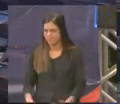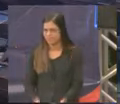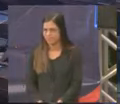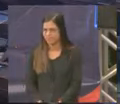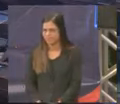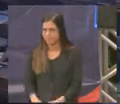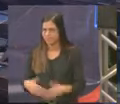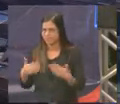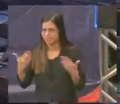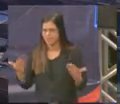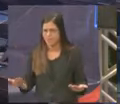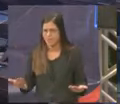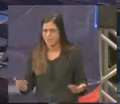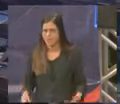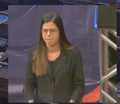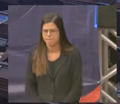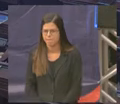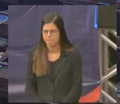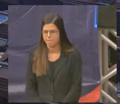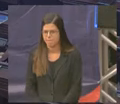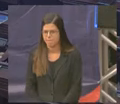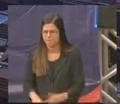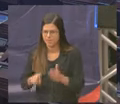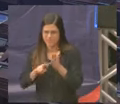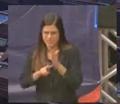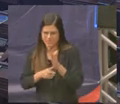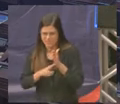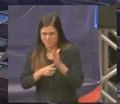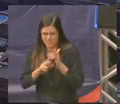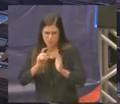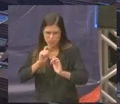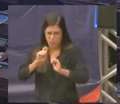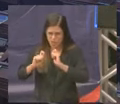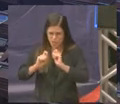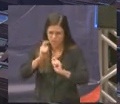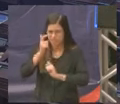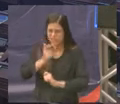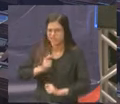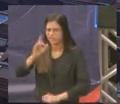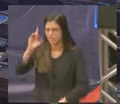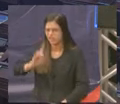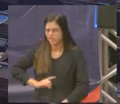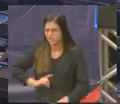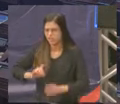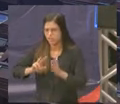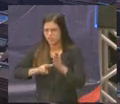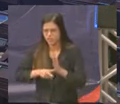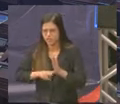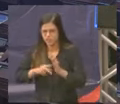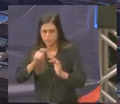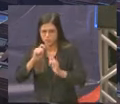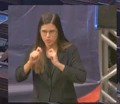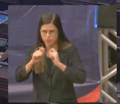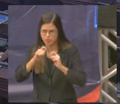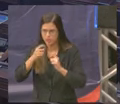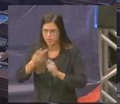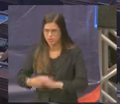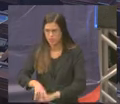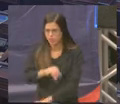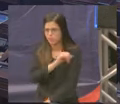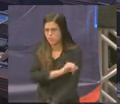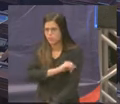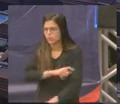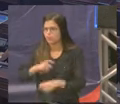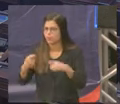Bom, eu como sindicalista, como jornalista, como diretor do Sindicato Jornalista aqui do Rio, eu